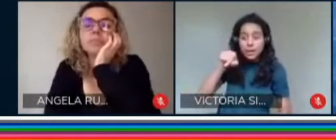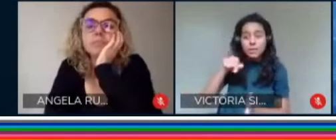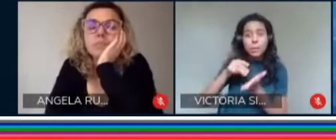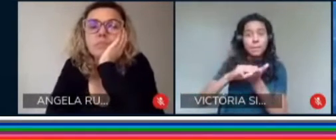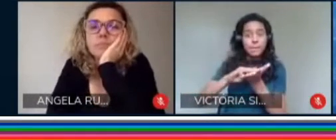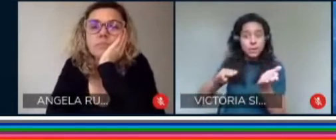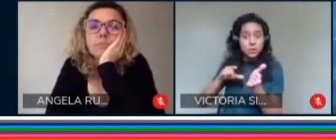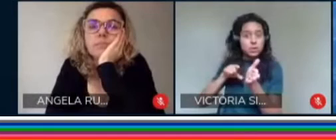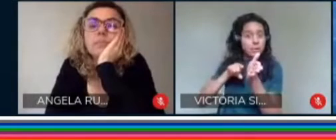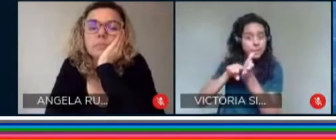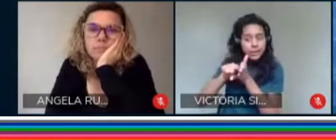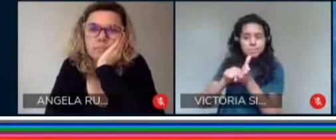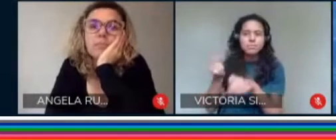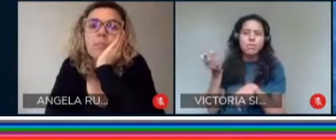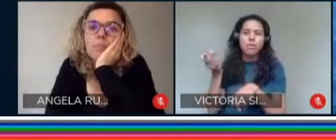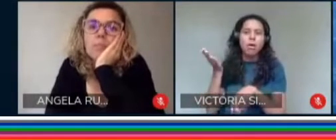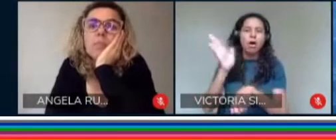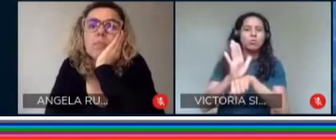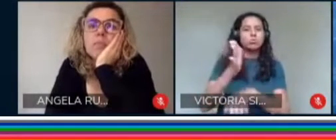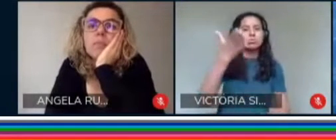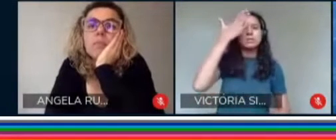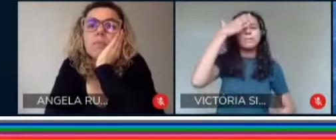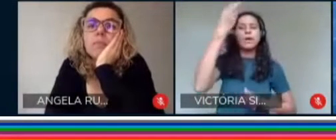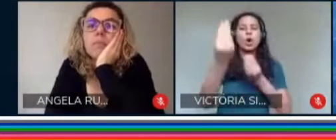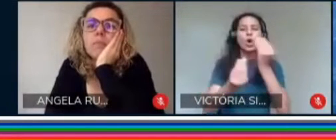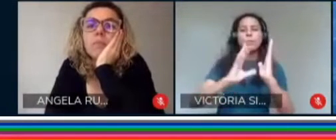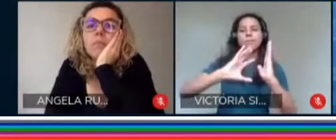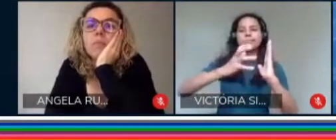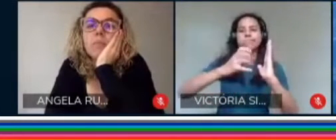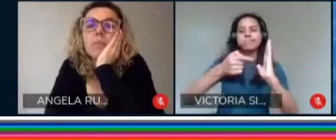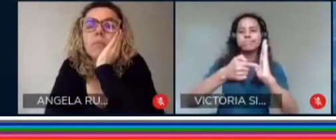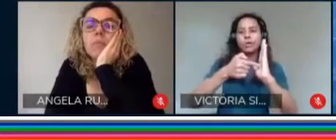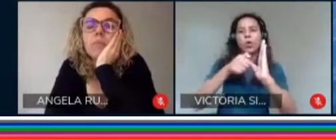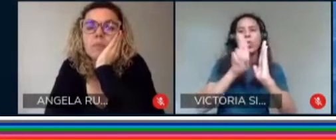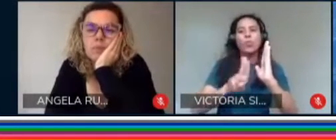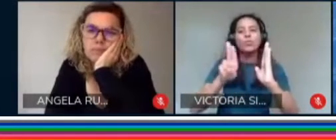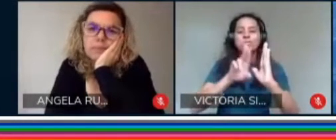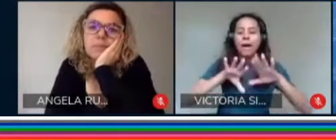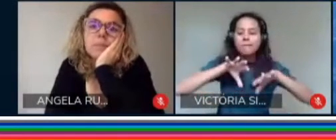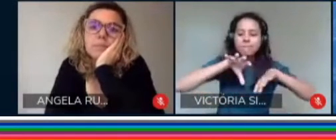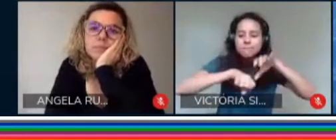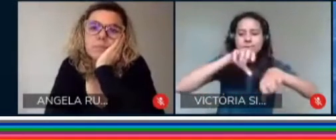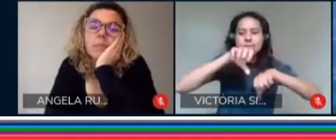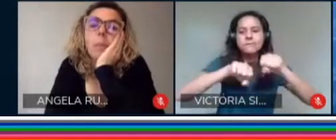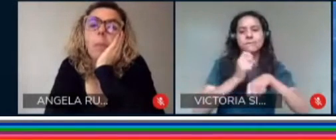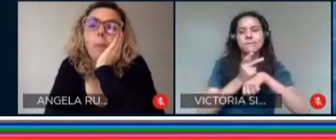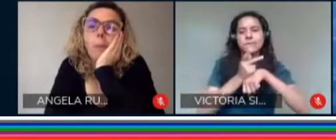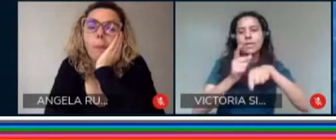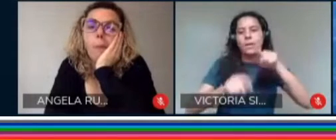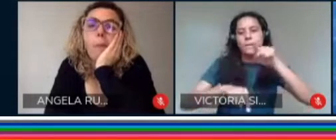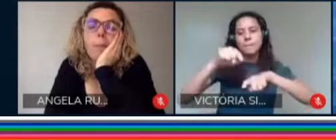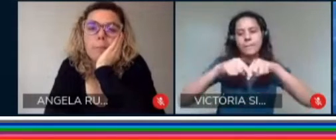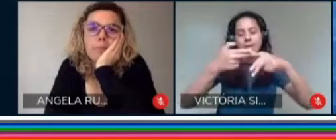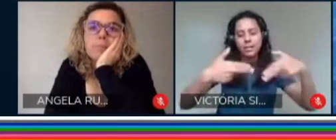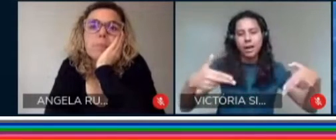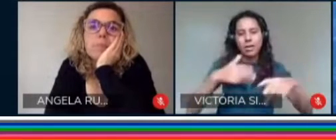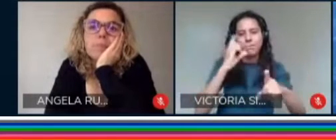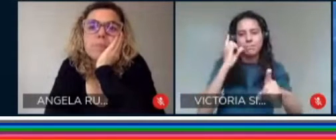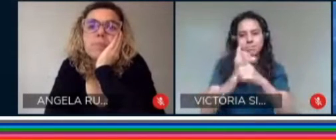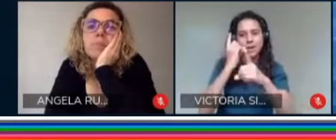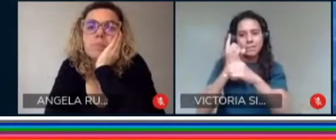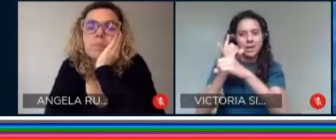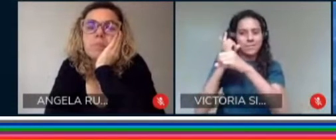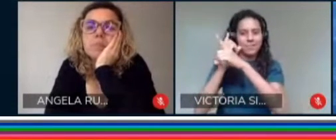trabalhar com as bases de dados depois, tá? Por isso que a gente insiste tanto nisso, né? Obviamente, esta